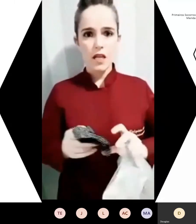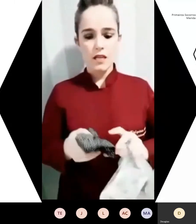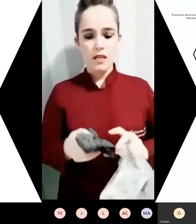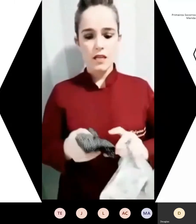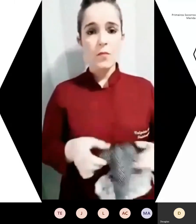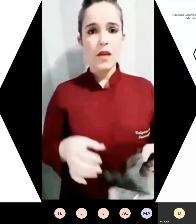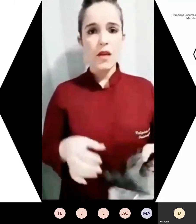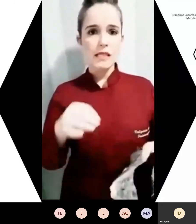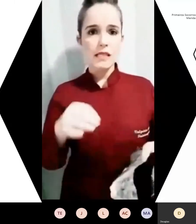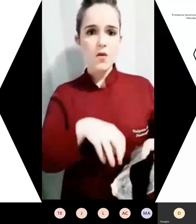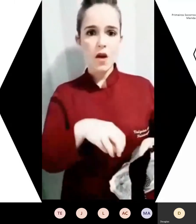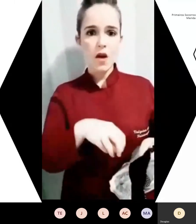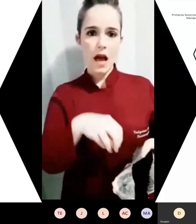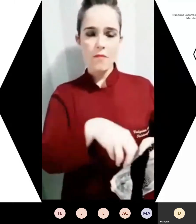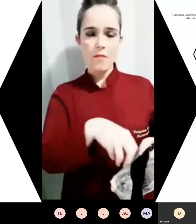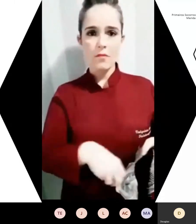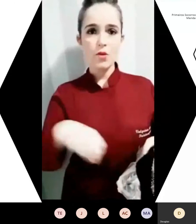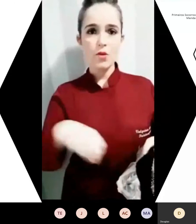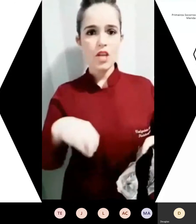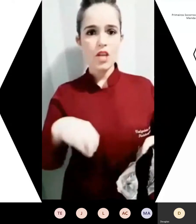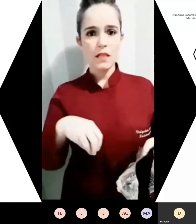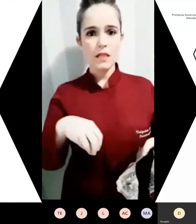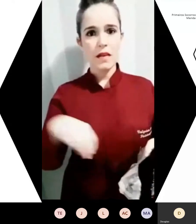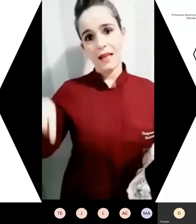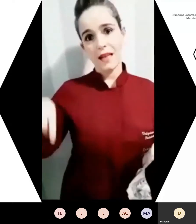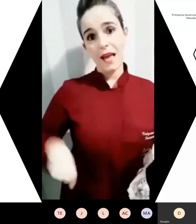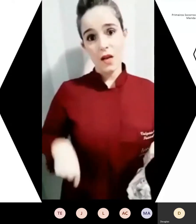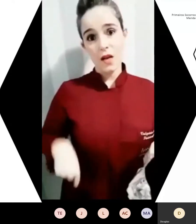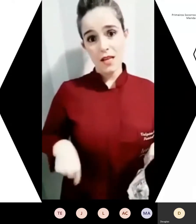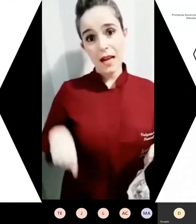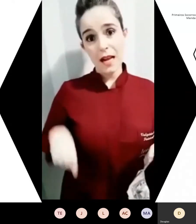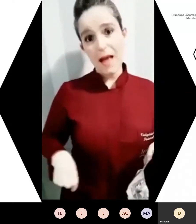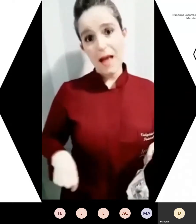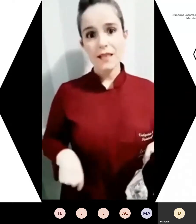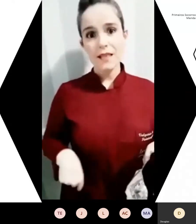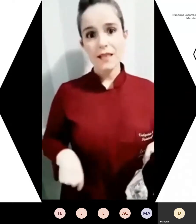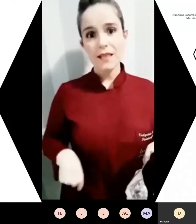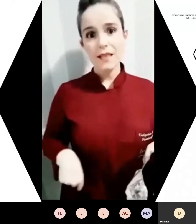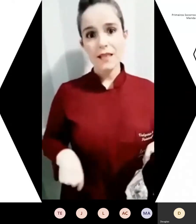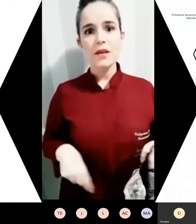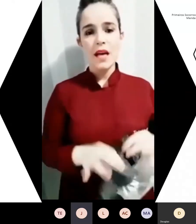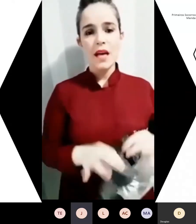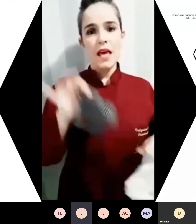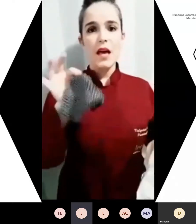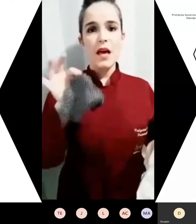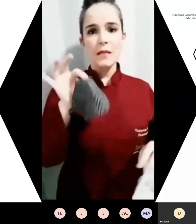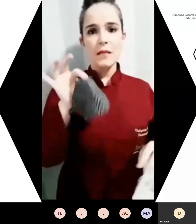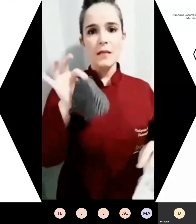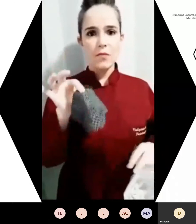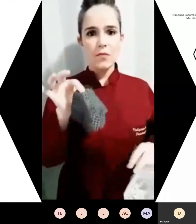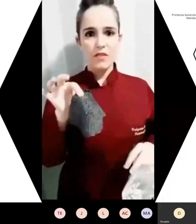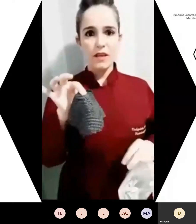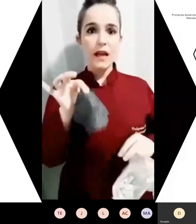2 sacolinhas? Porque se eu colocar a minha mão suja e contaminada naquela sacola, naquela máscara que está limpa,